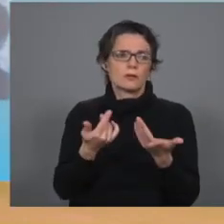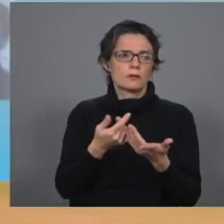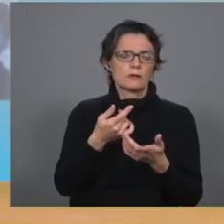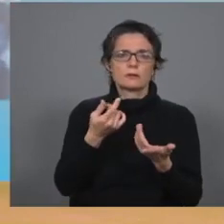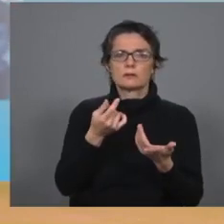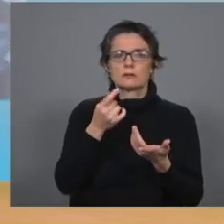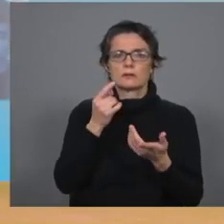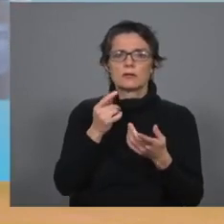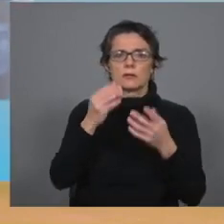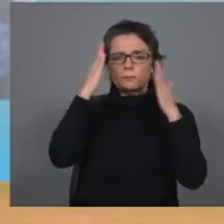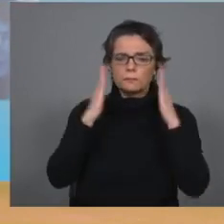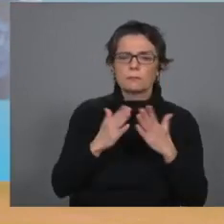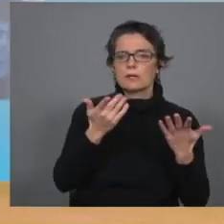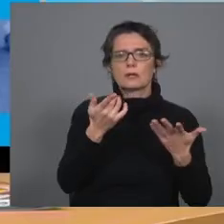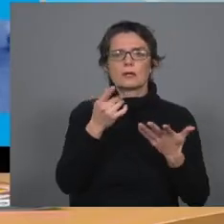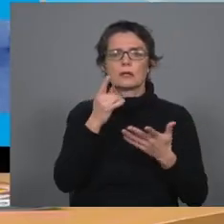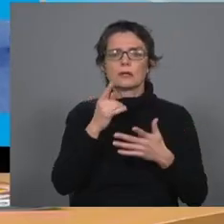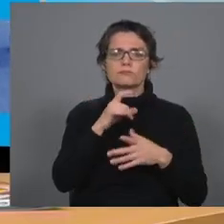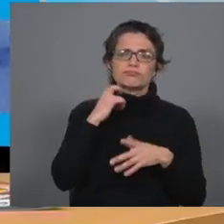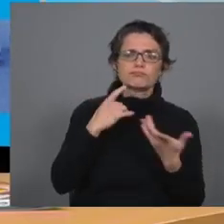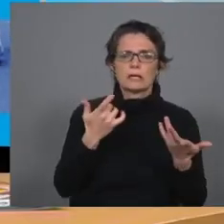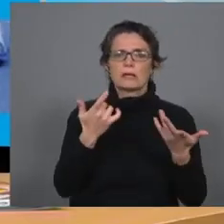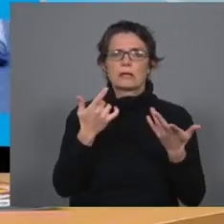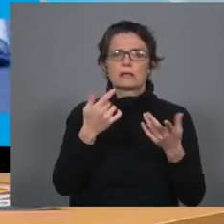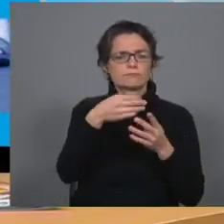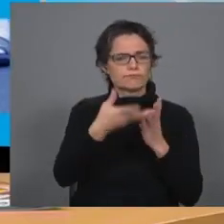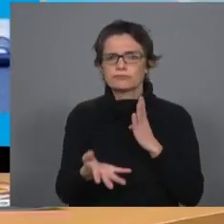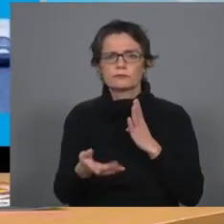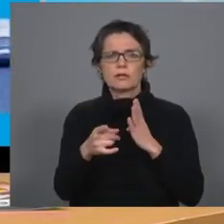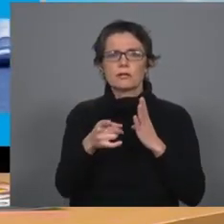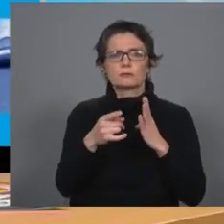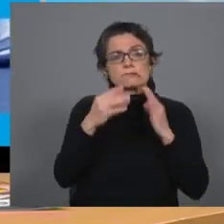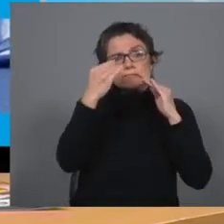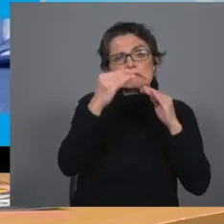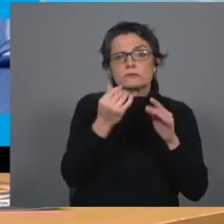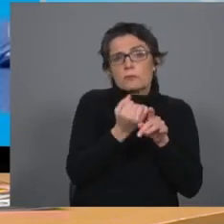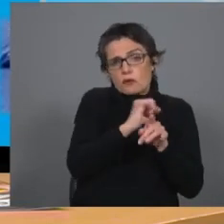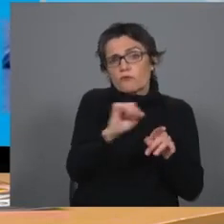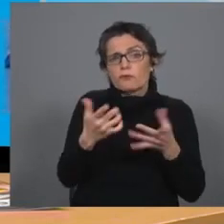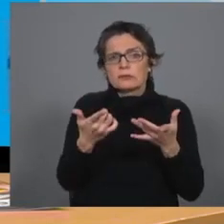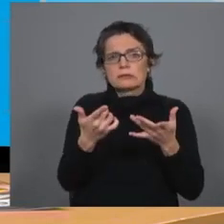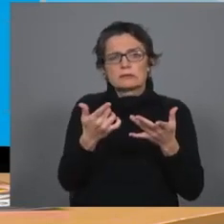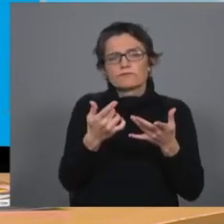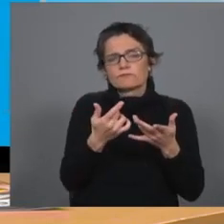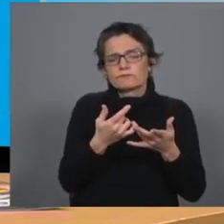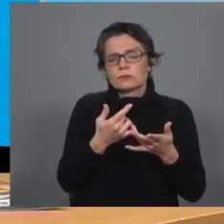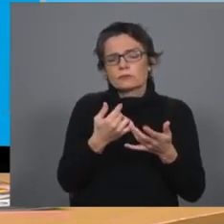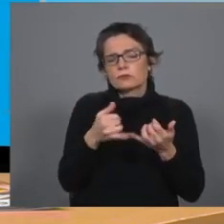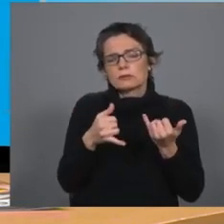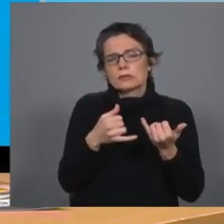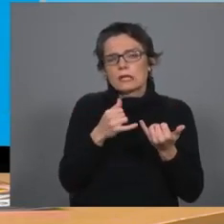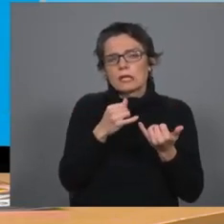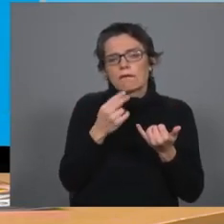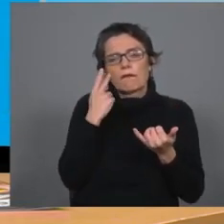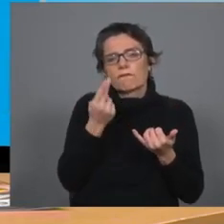vida por precisamente testemunhar Jesus, testemunhar o Evangelho. A maioria deles no continente americano, mas também